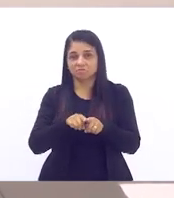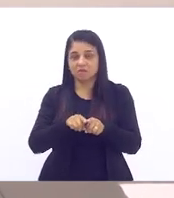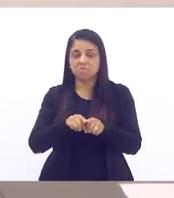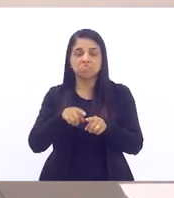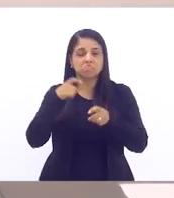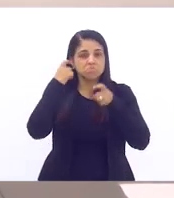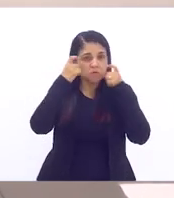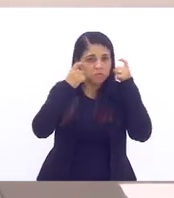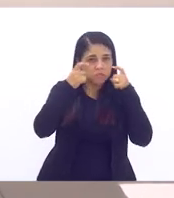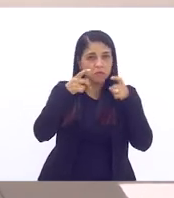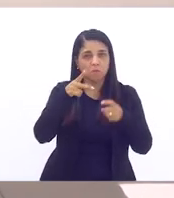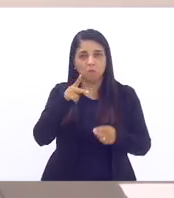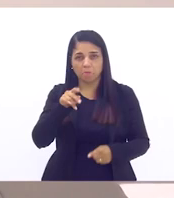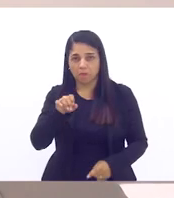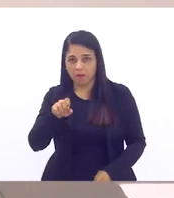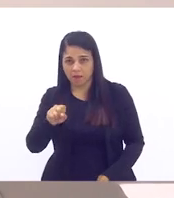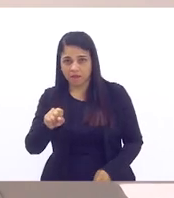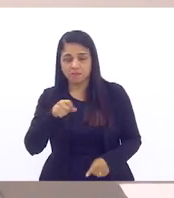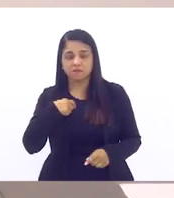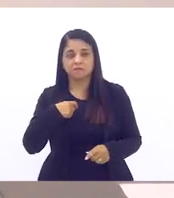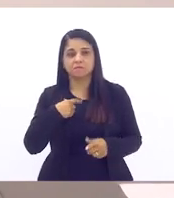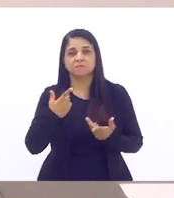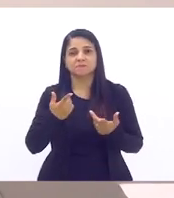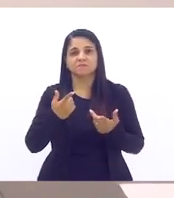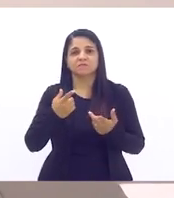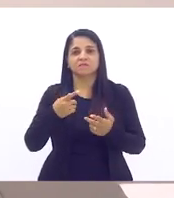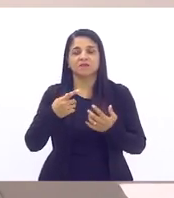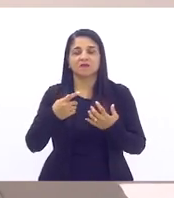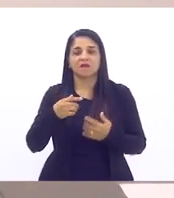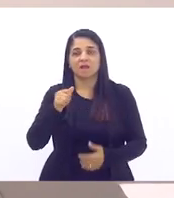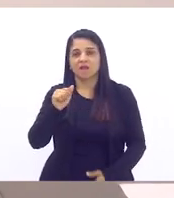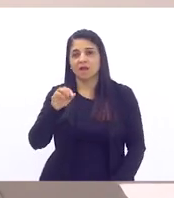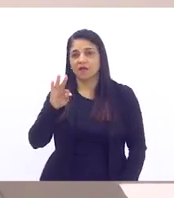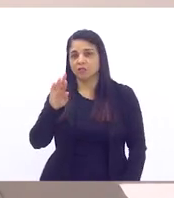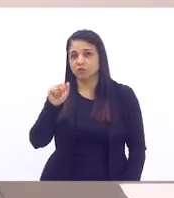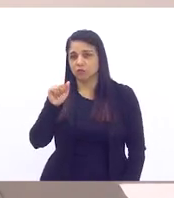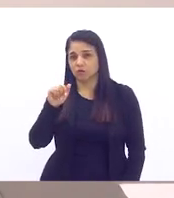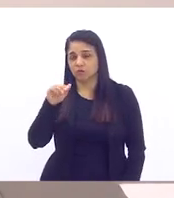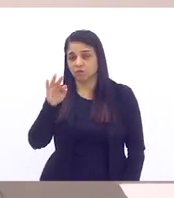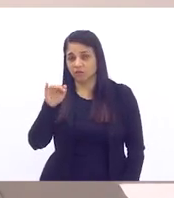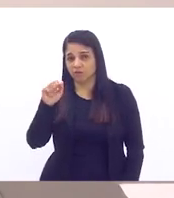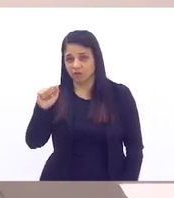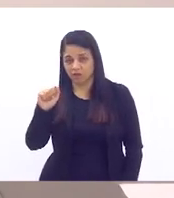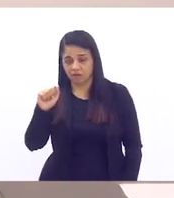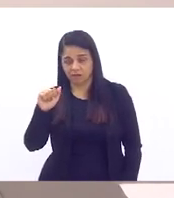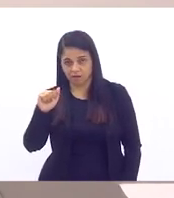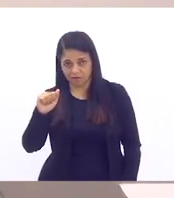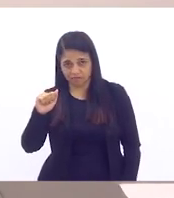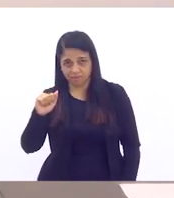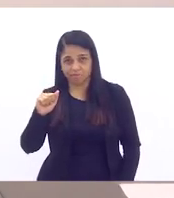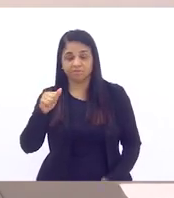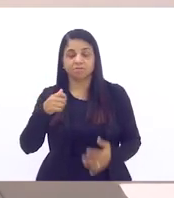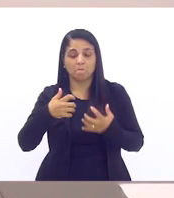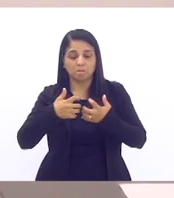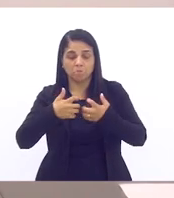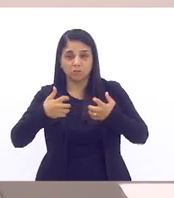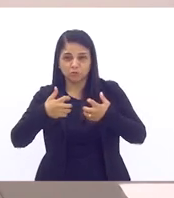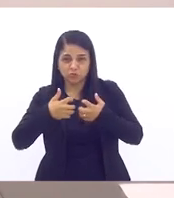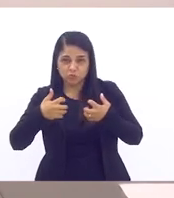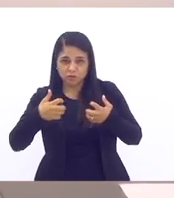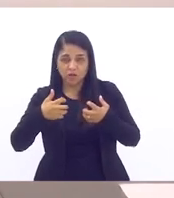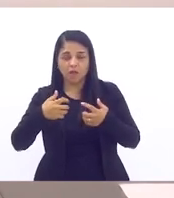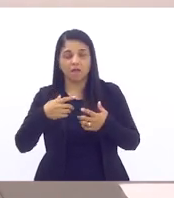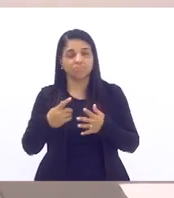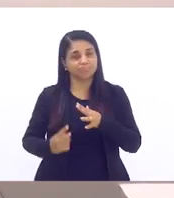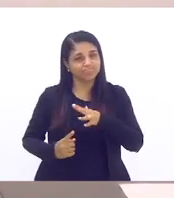difícil né atrofia muscular espinhal que é uma doença degenerativa Rara também e que talvez